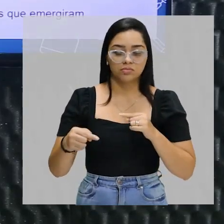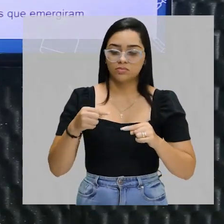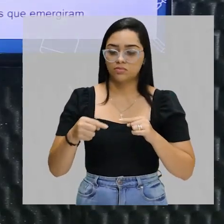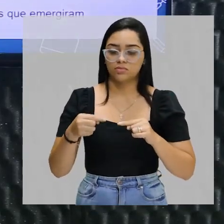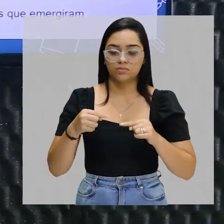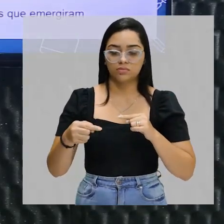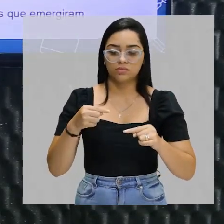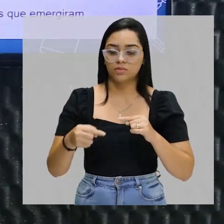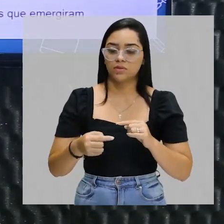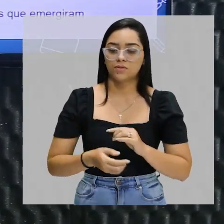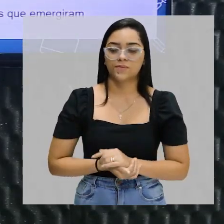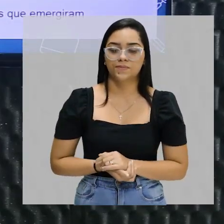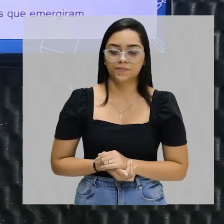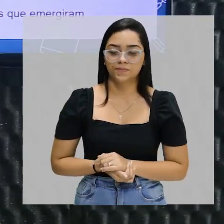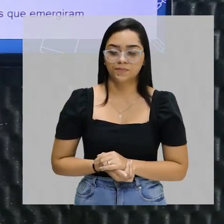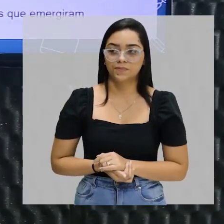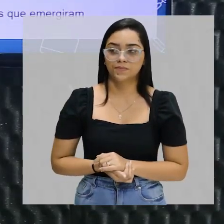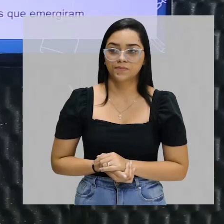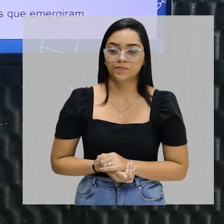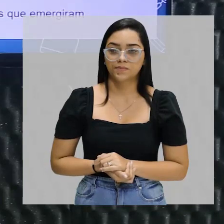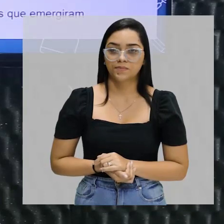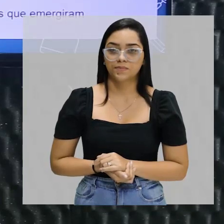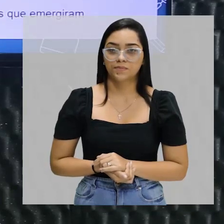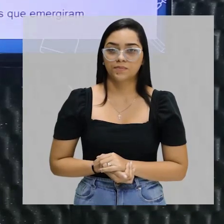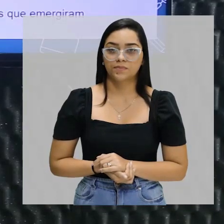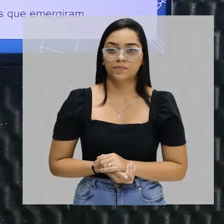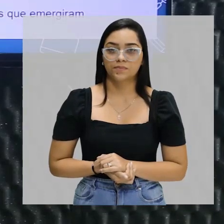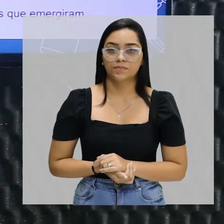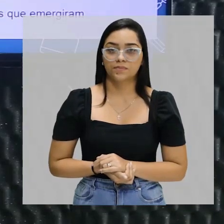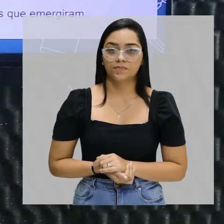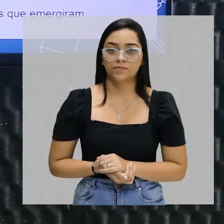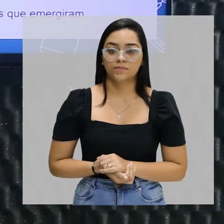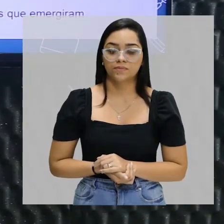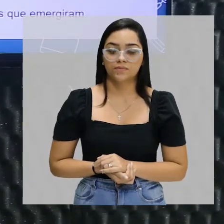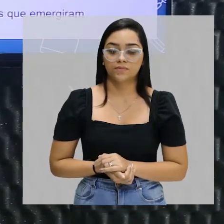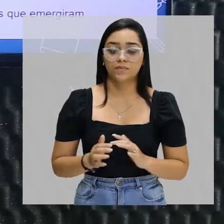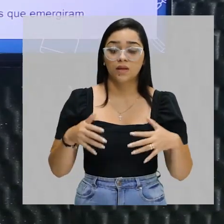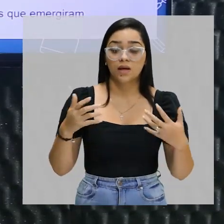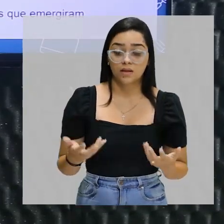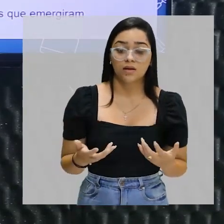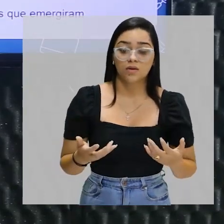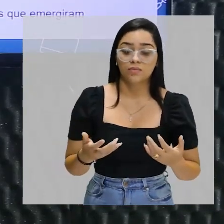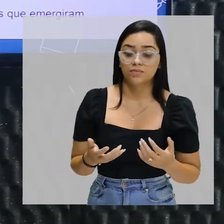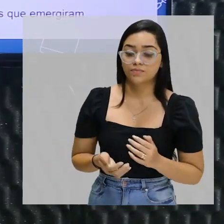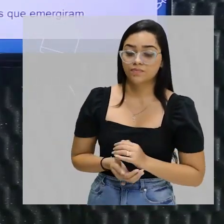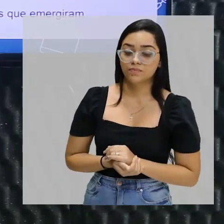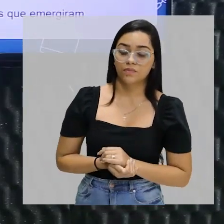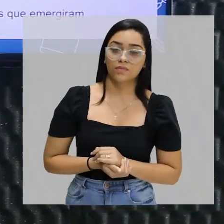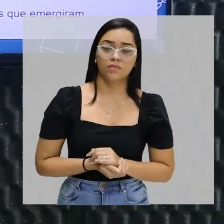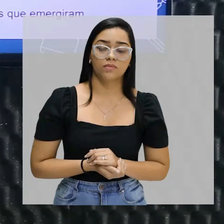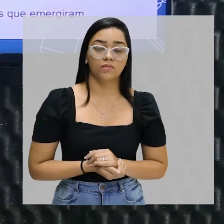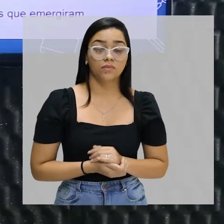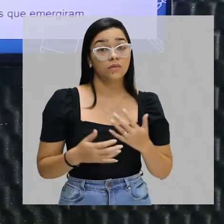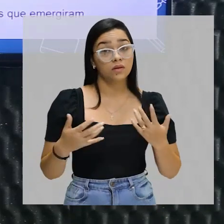certo sobre esse conflito ali né entre Alemanha nazista e a união soviética nos anos 30 tá certo então galera né Por